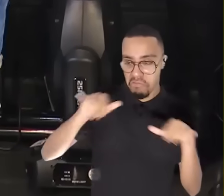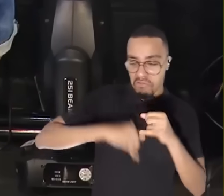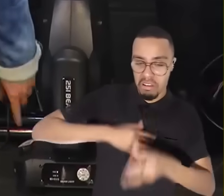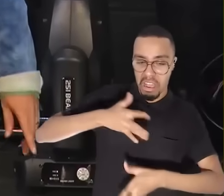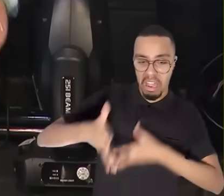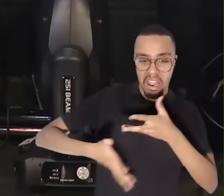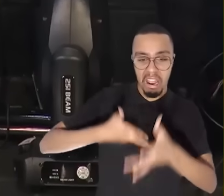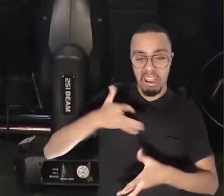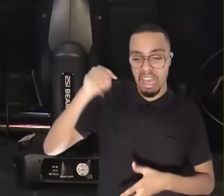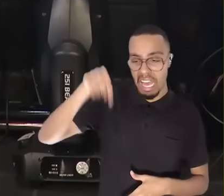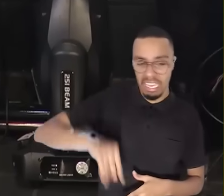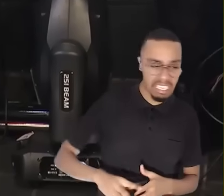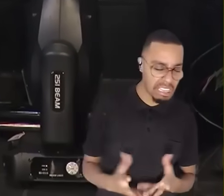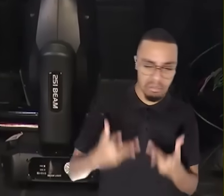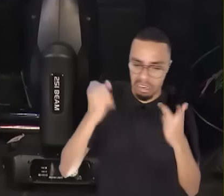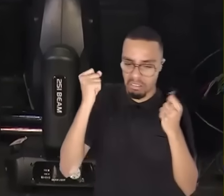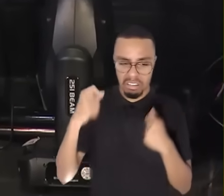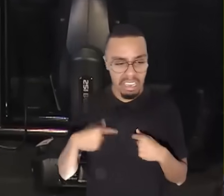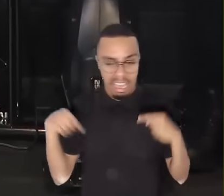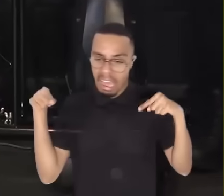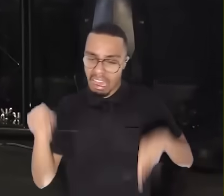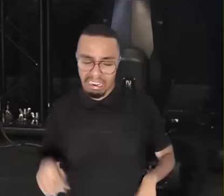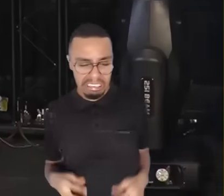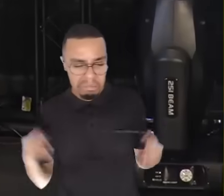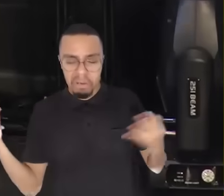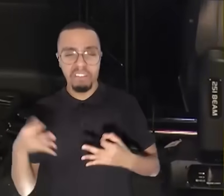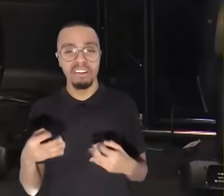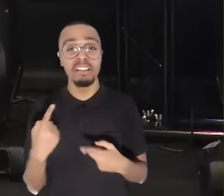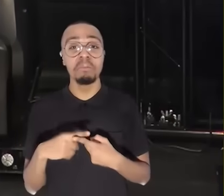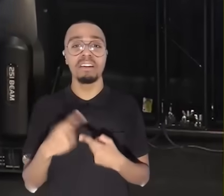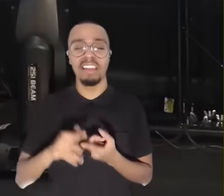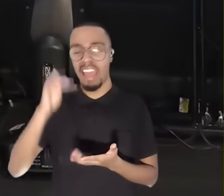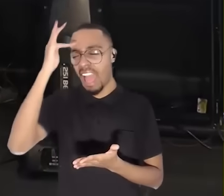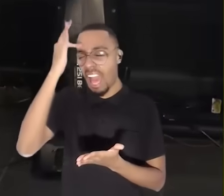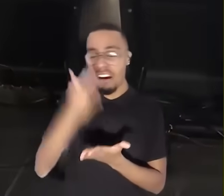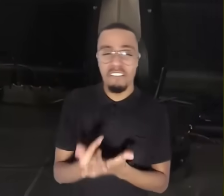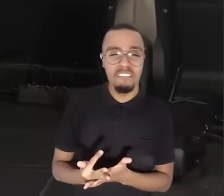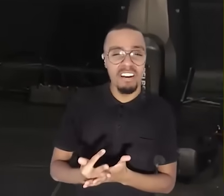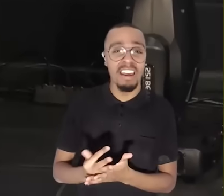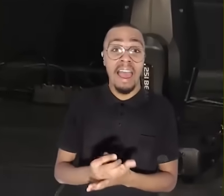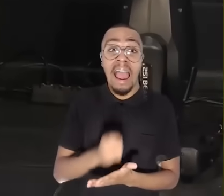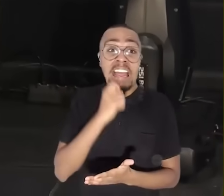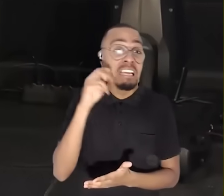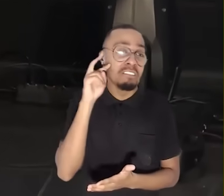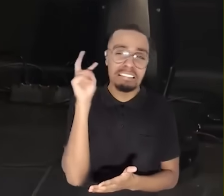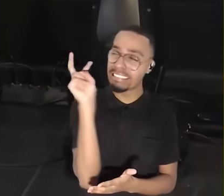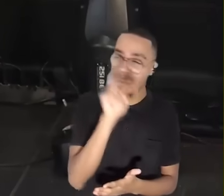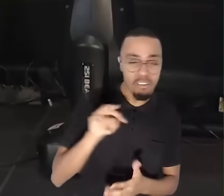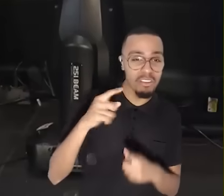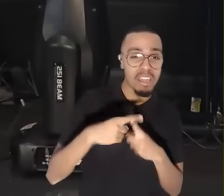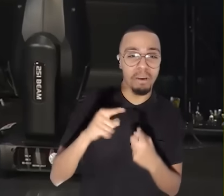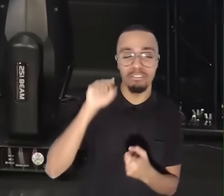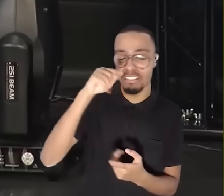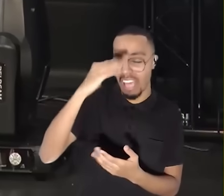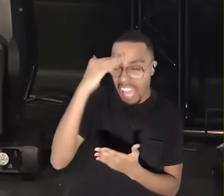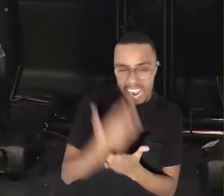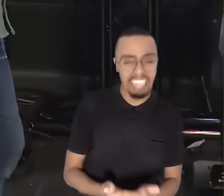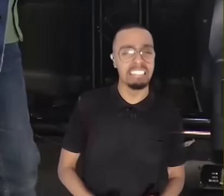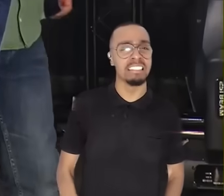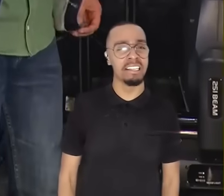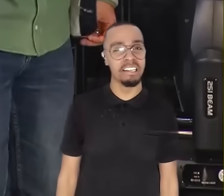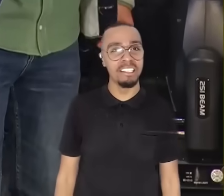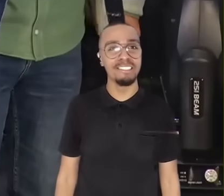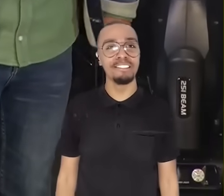fé é trazer à existência o que não se vê. A tua vida a partir de hoje é olhar para o extrato